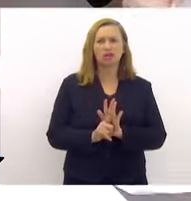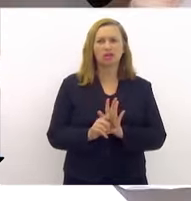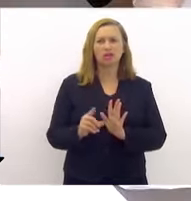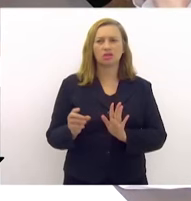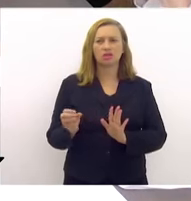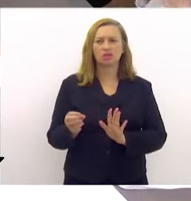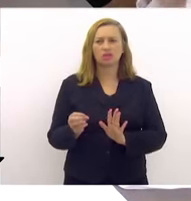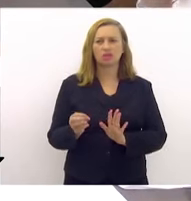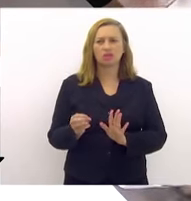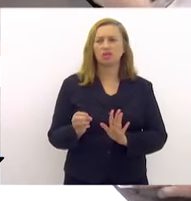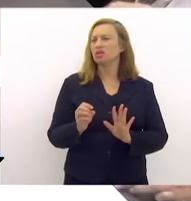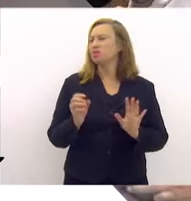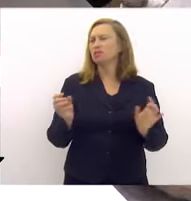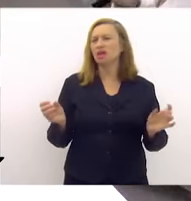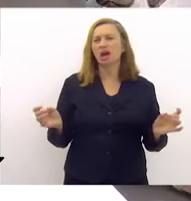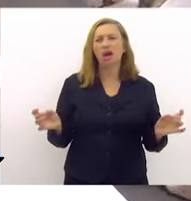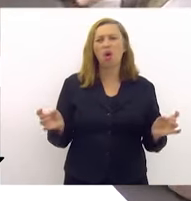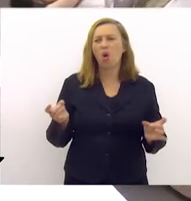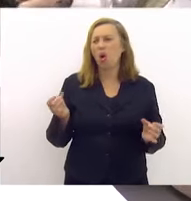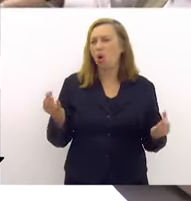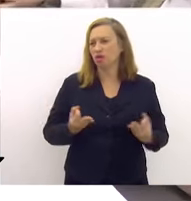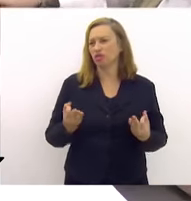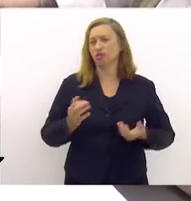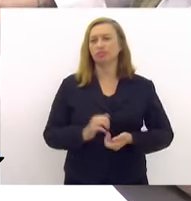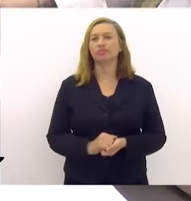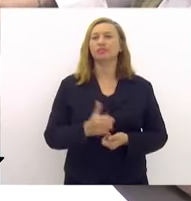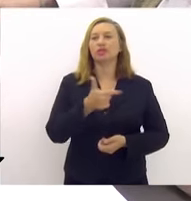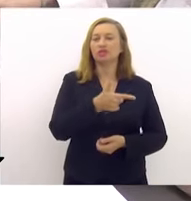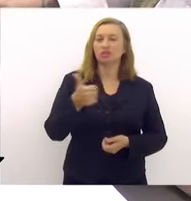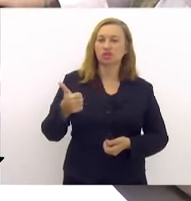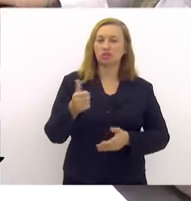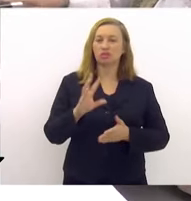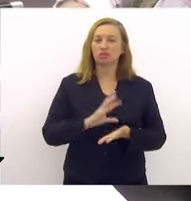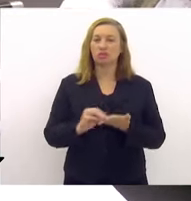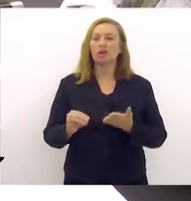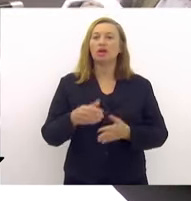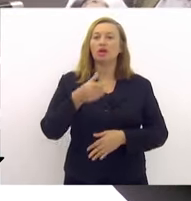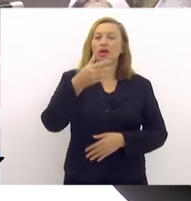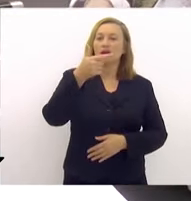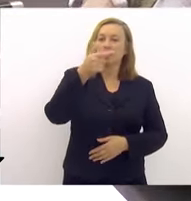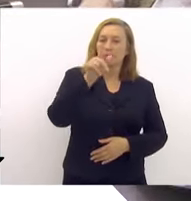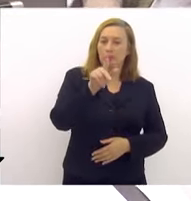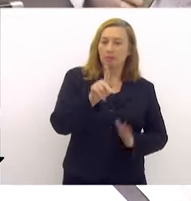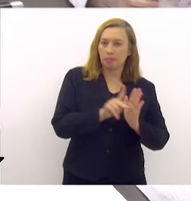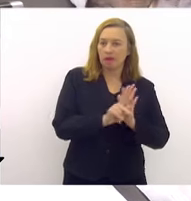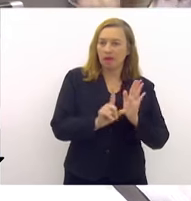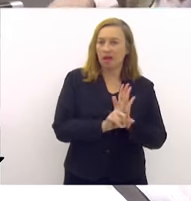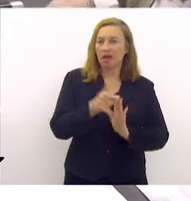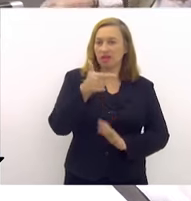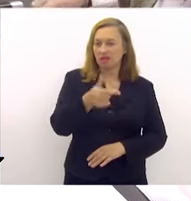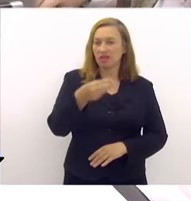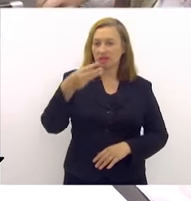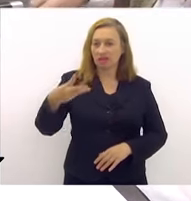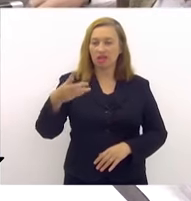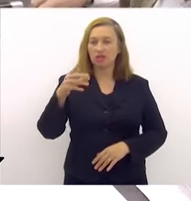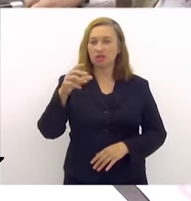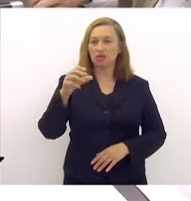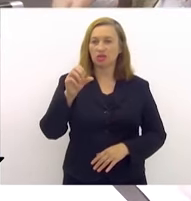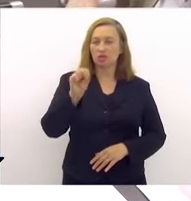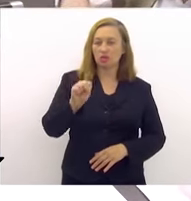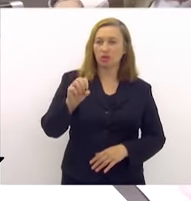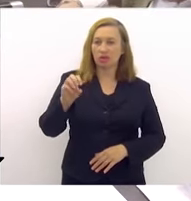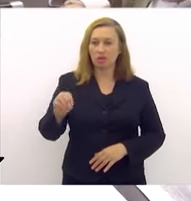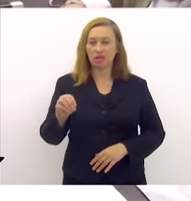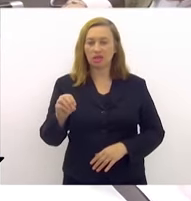tô mais ainda do que contemplado. 21 da pauta, PL 6380 de 22, de autoria do deputado Deodalto, que autoriza o Poder